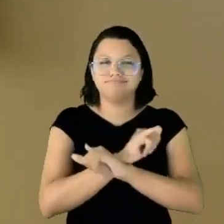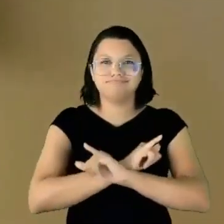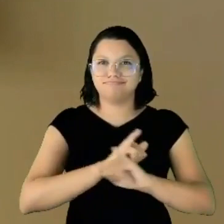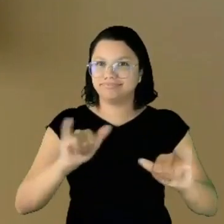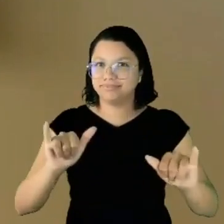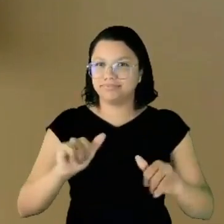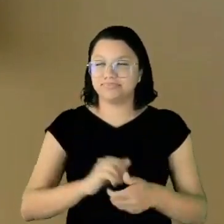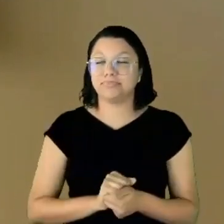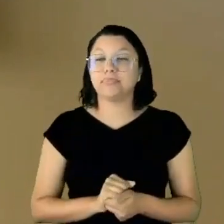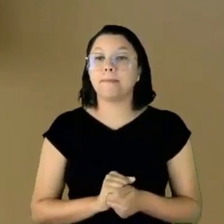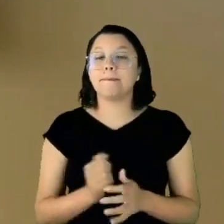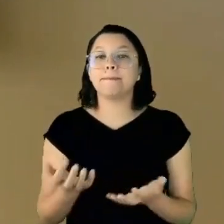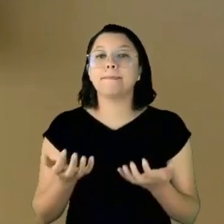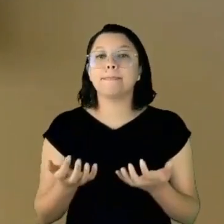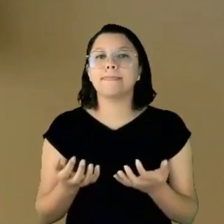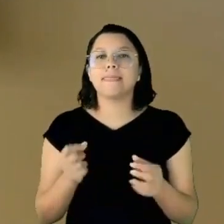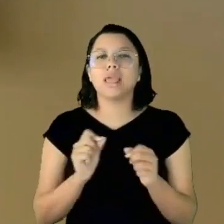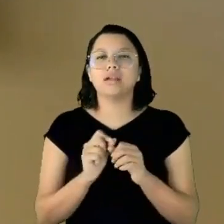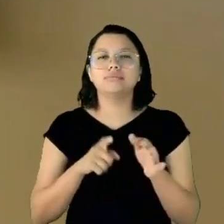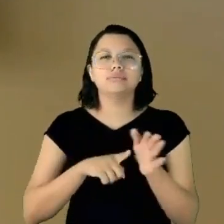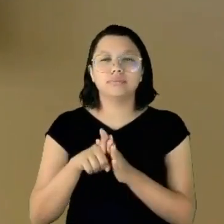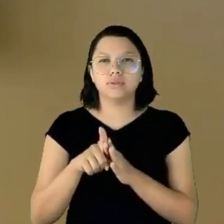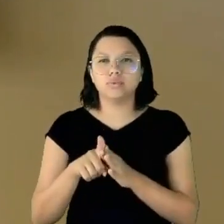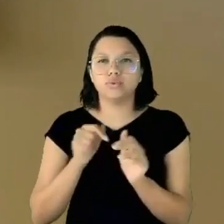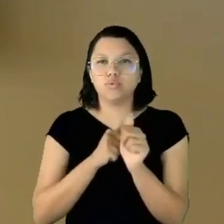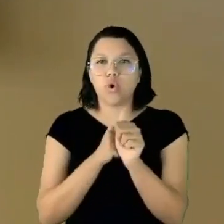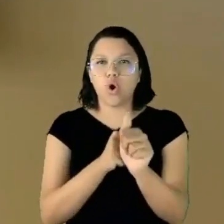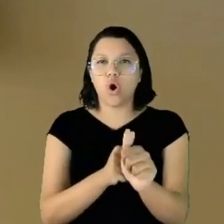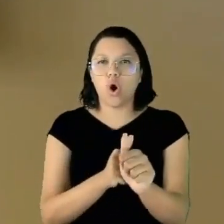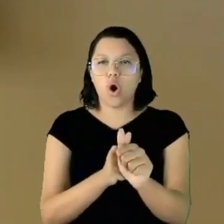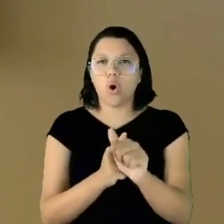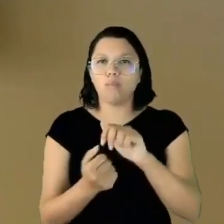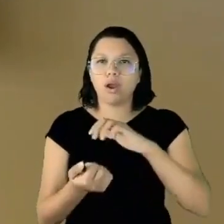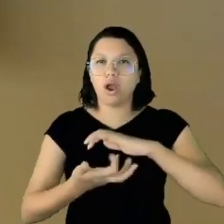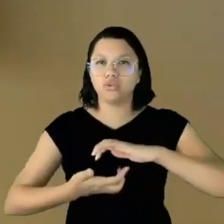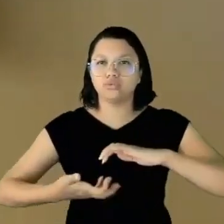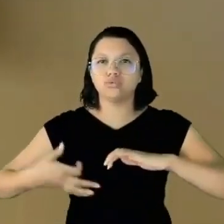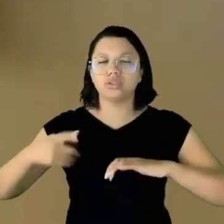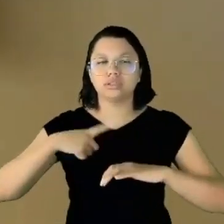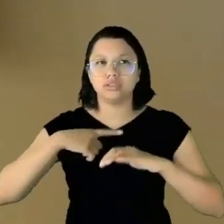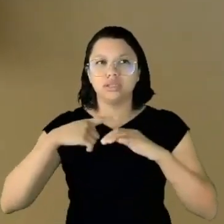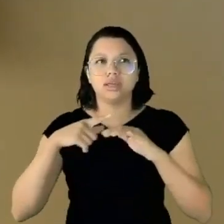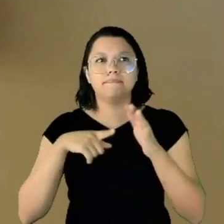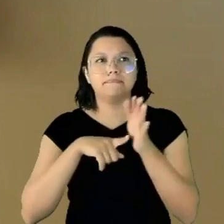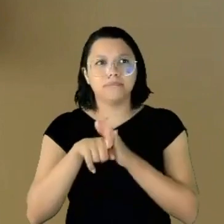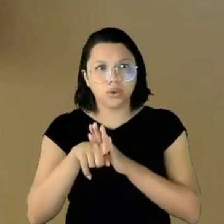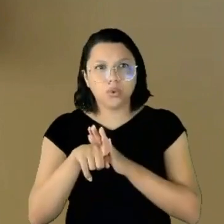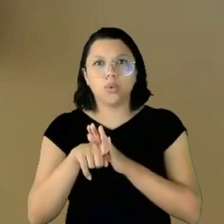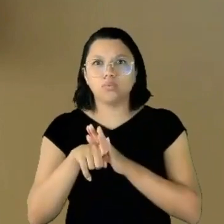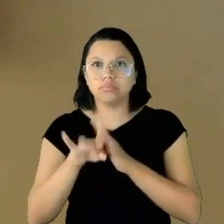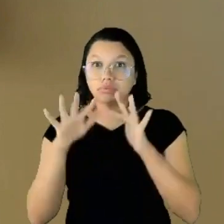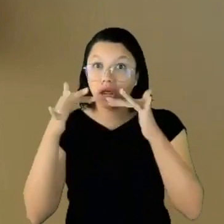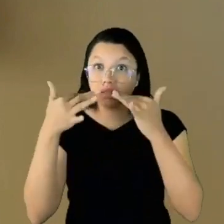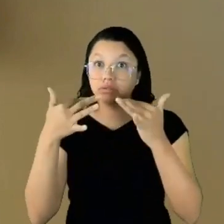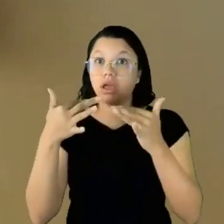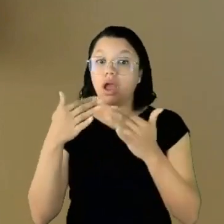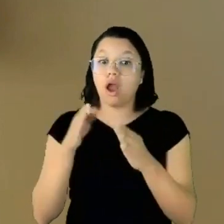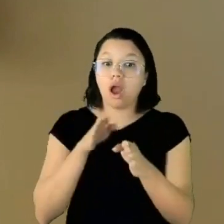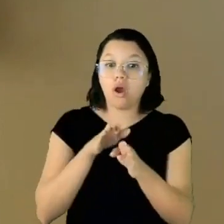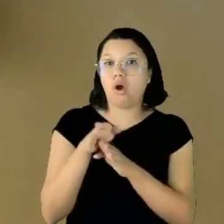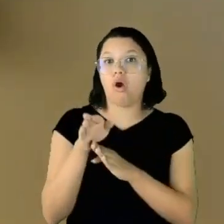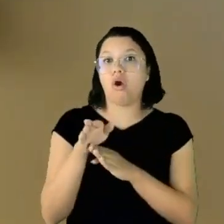eu queria só eu vou passar aqui as perguntas eu estou acompanhando no chat nós temos perguntas interessantes sugestões também